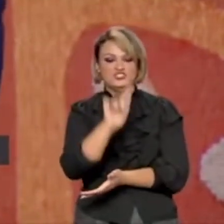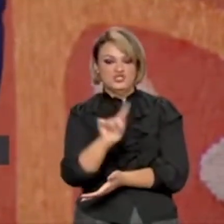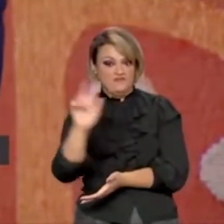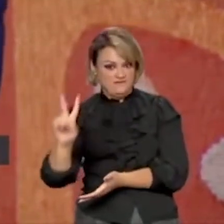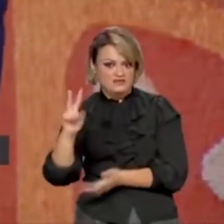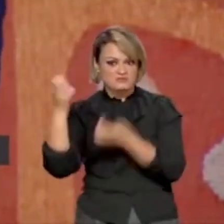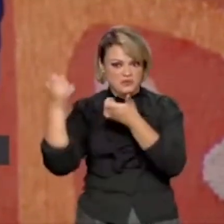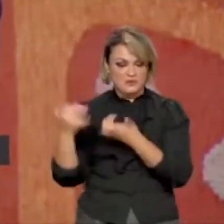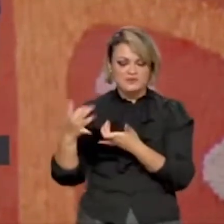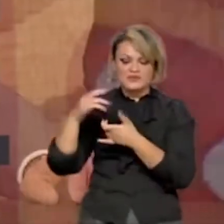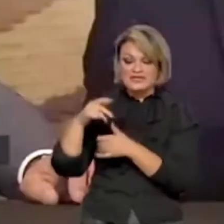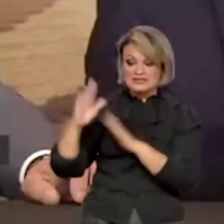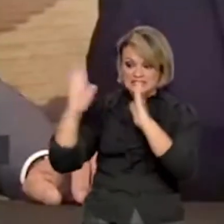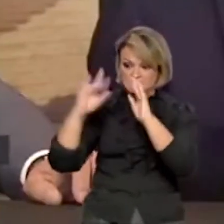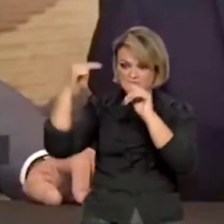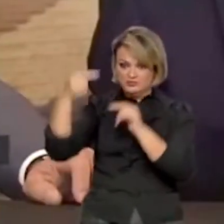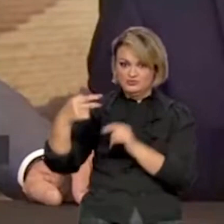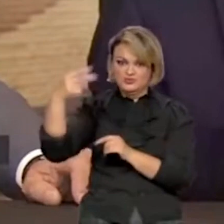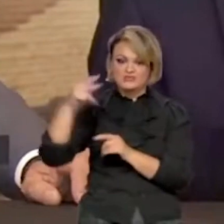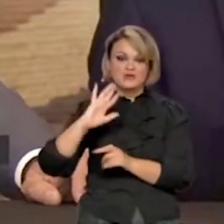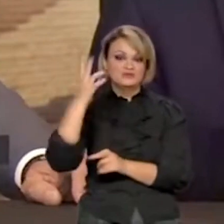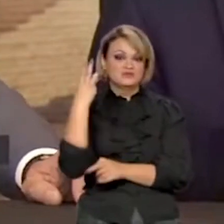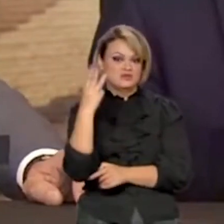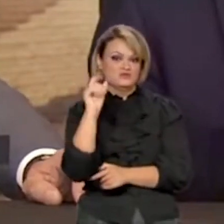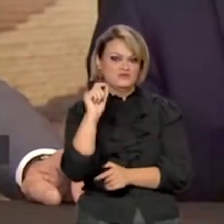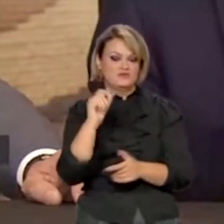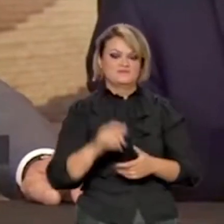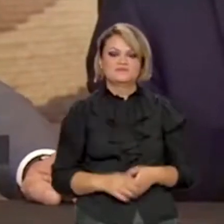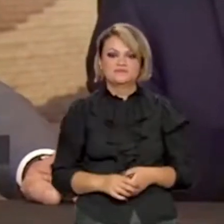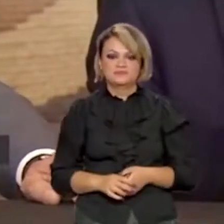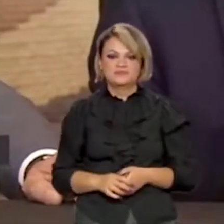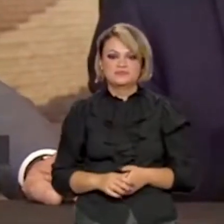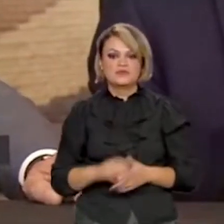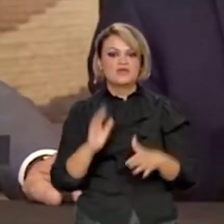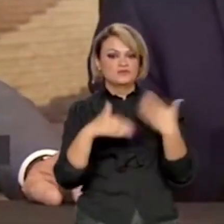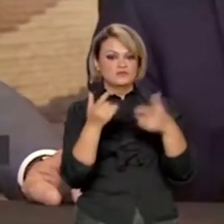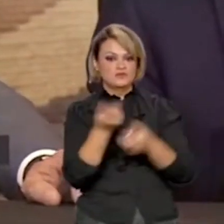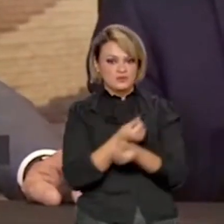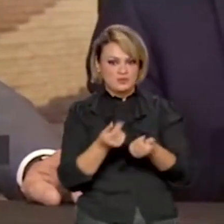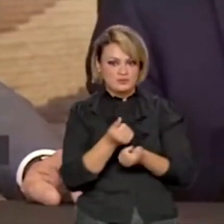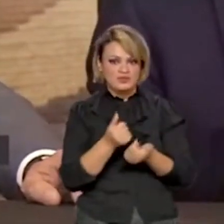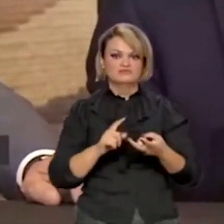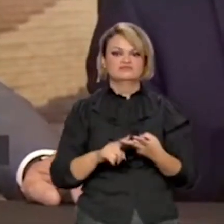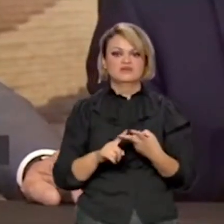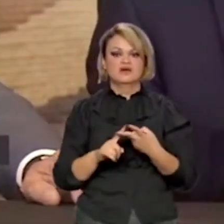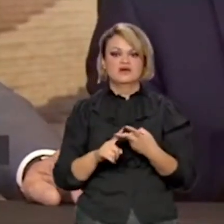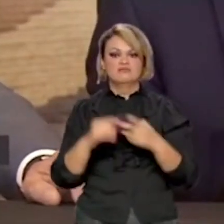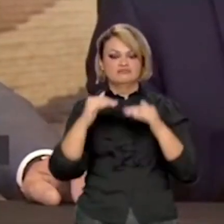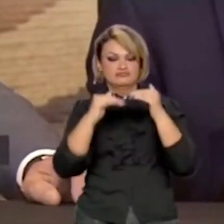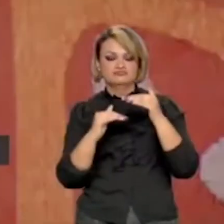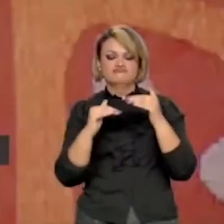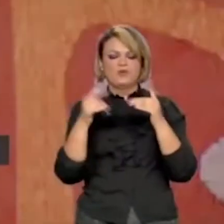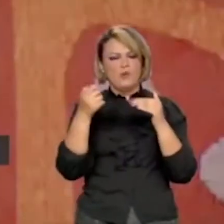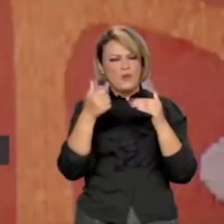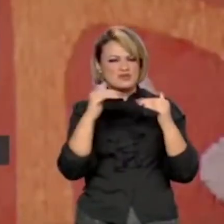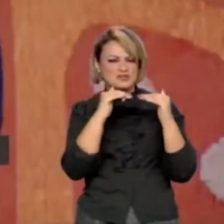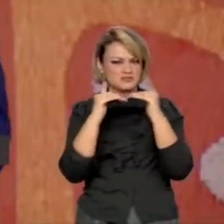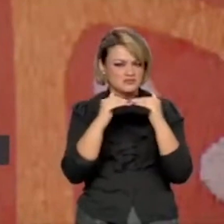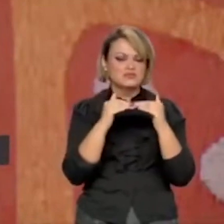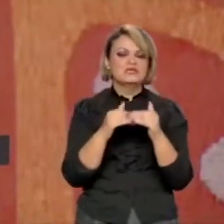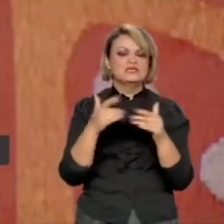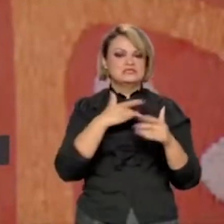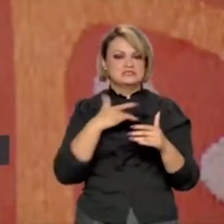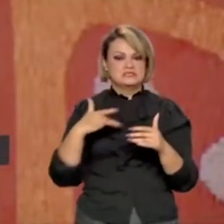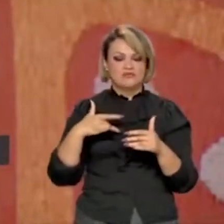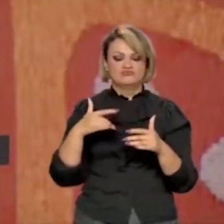três coisas aconteceram ao mesmo tempo no Brasil crescimento econômico redução na desigualdade e saúde